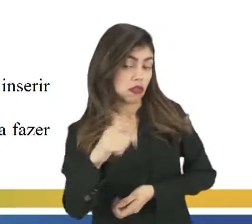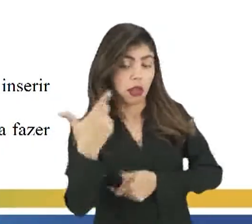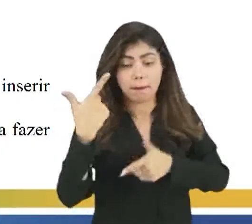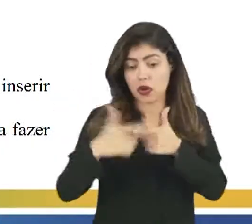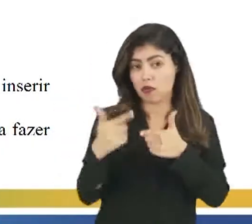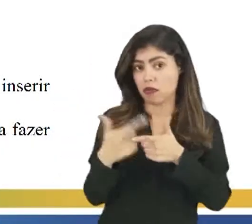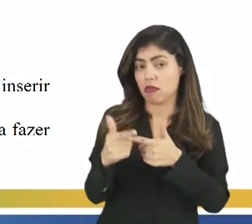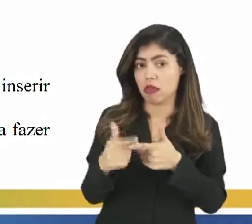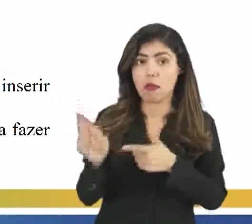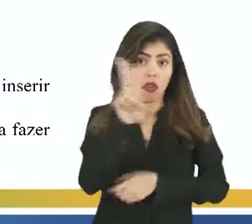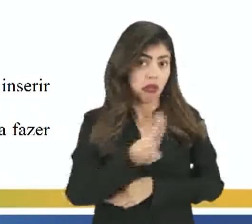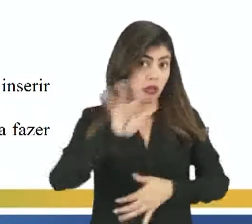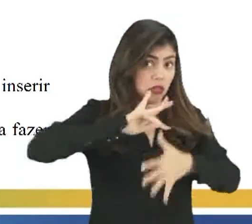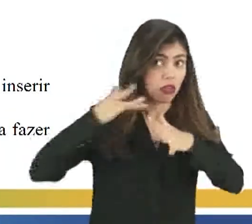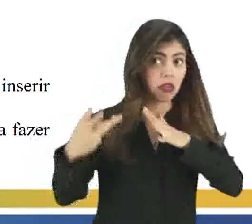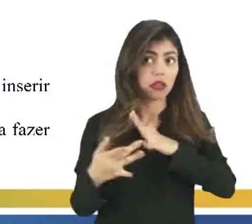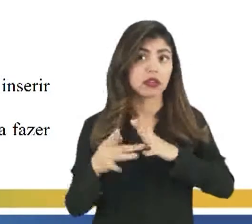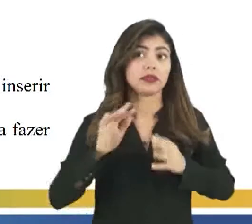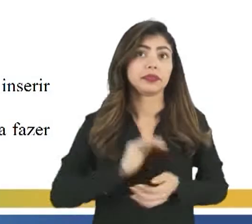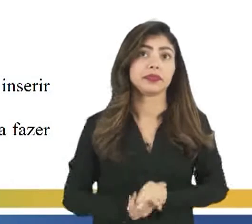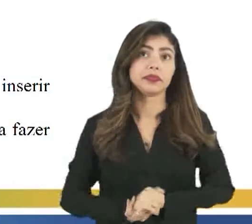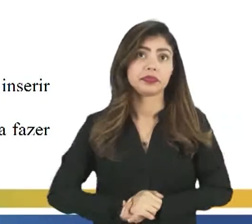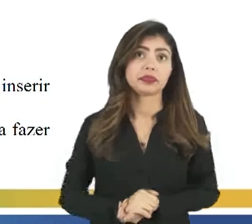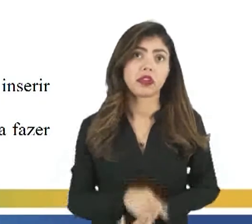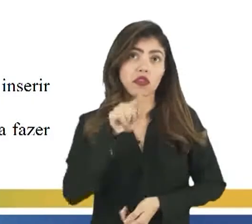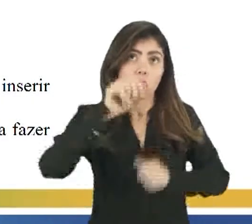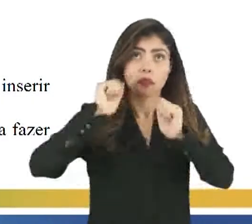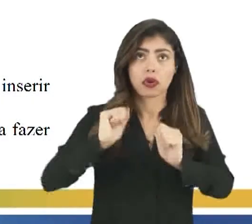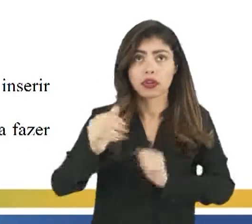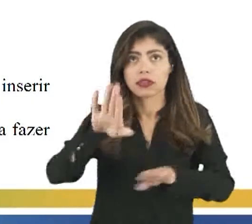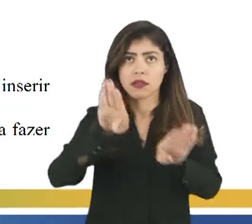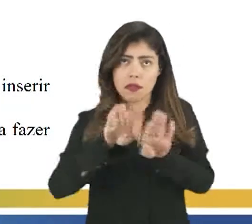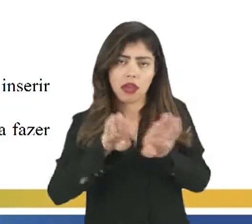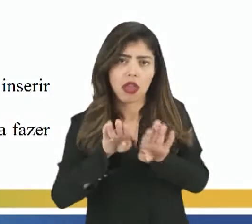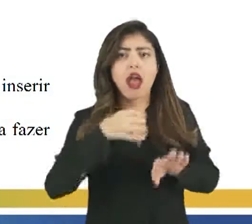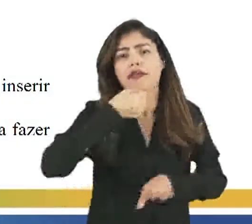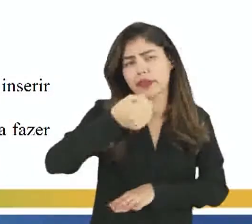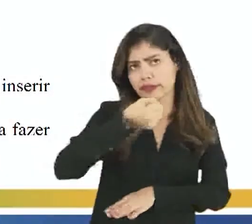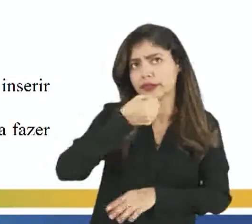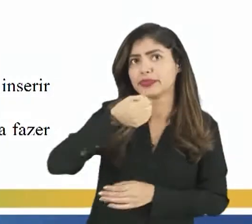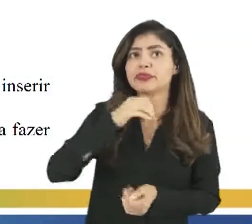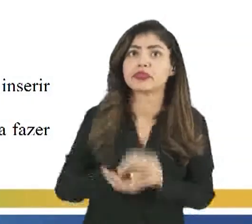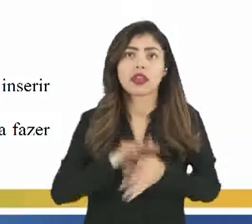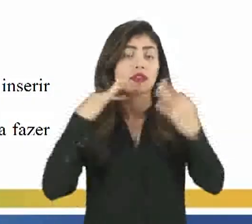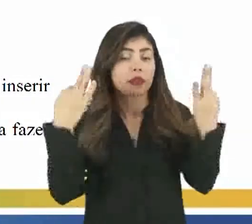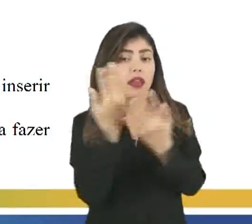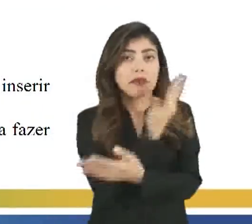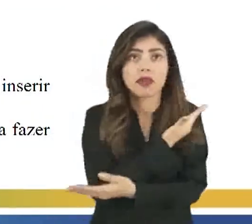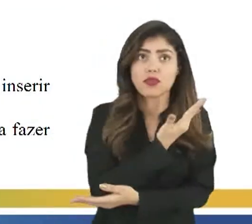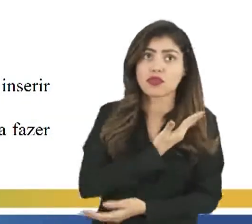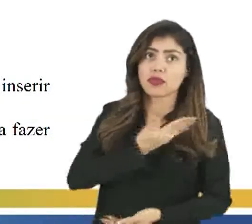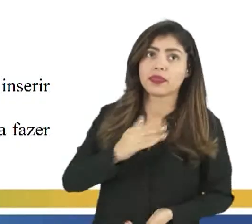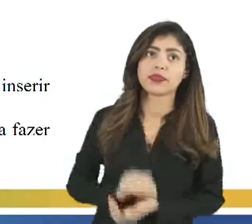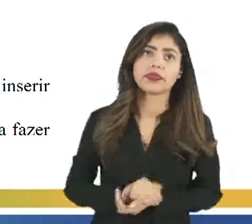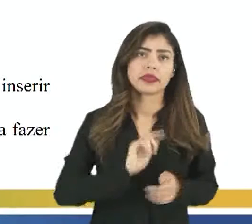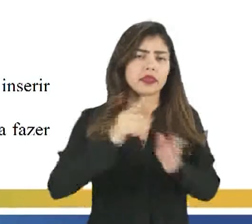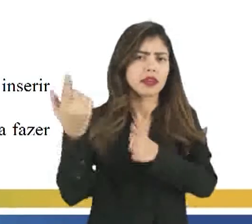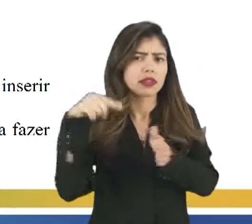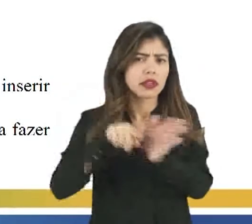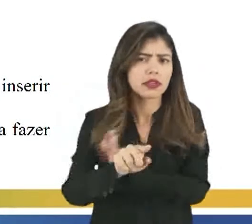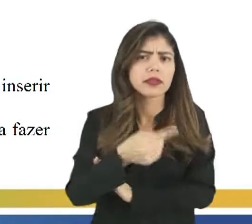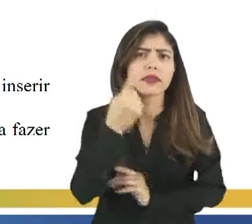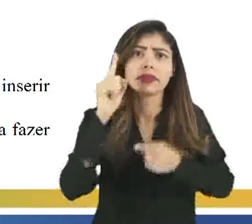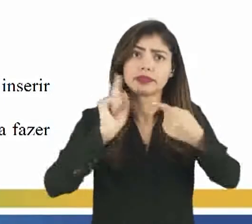não terem problemas na utilização dessas redes sociais. Você também pode realizar uma entrevista com familiares e amigos com as